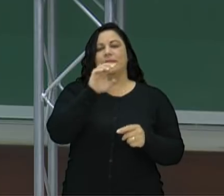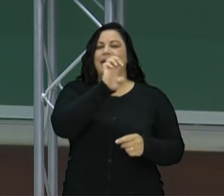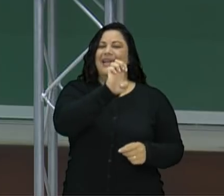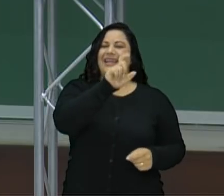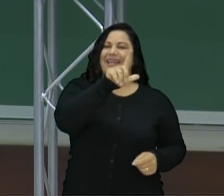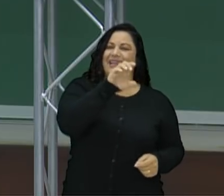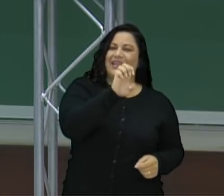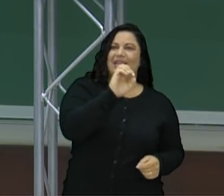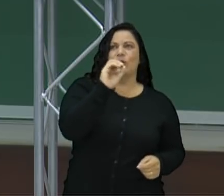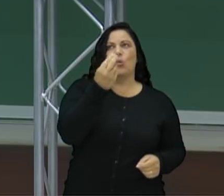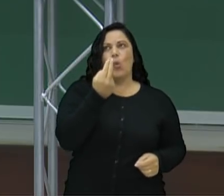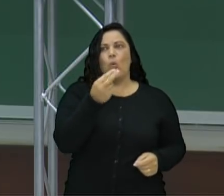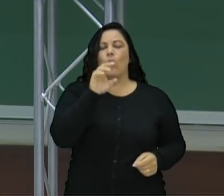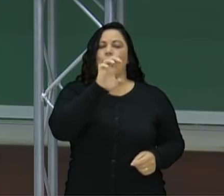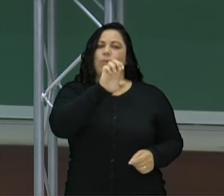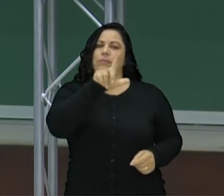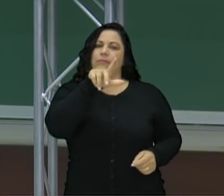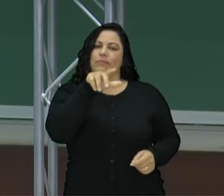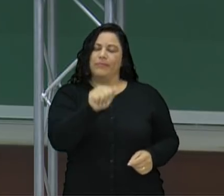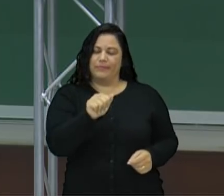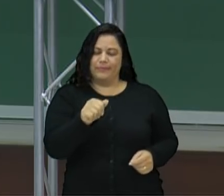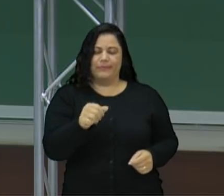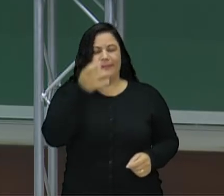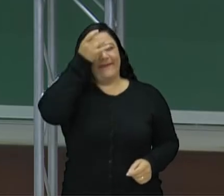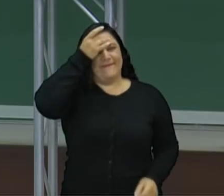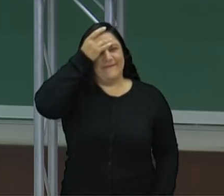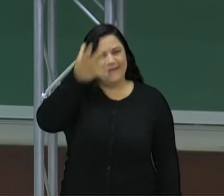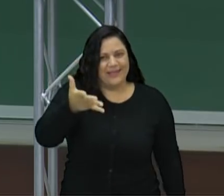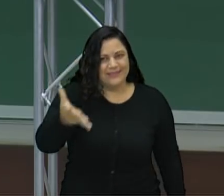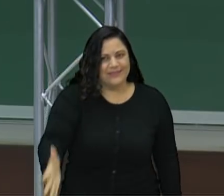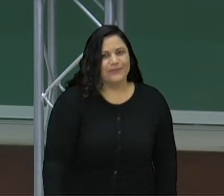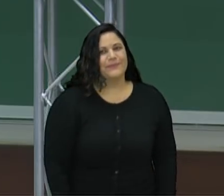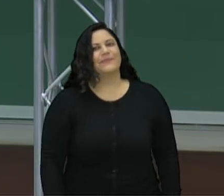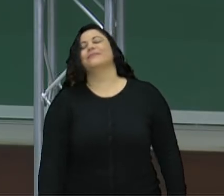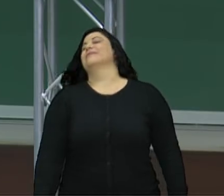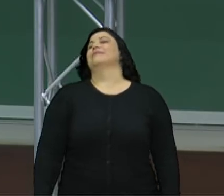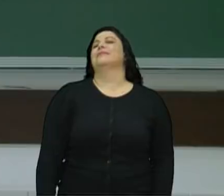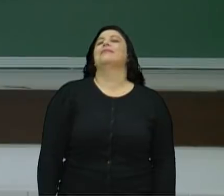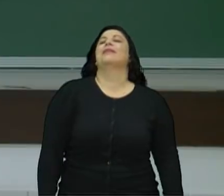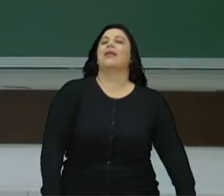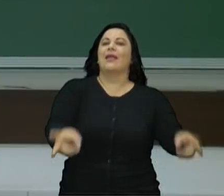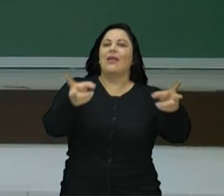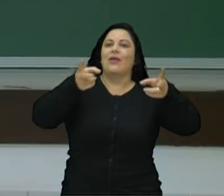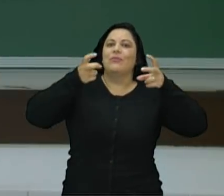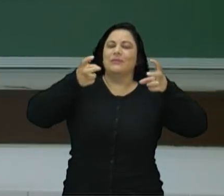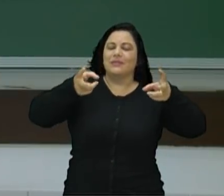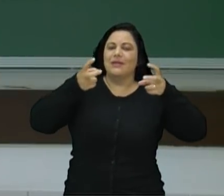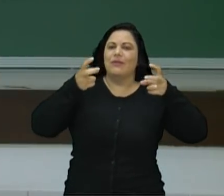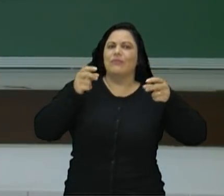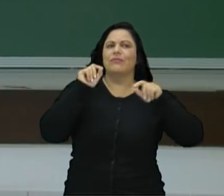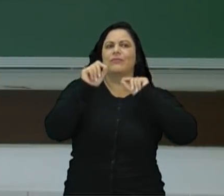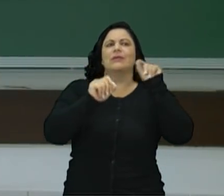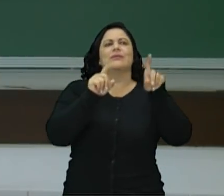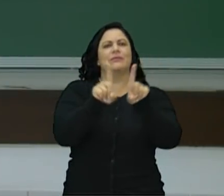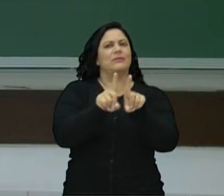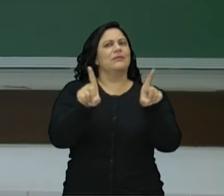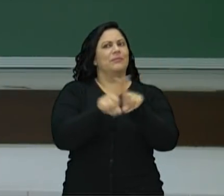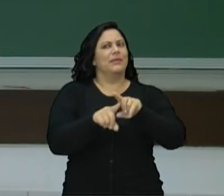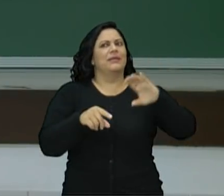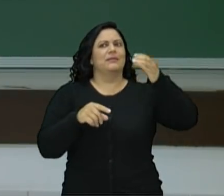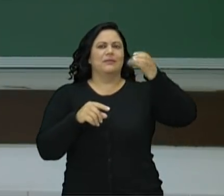plural, que são eles ou elas, certo? Fácil, pessoal? E observando a questão do C cedilha, né? Vejam